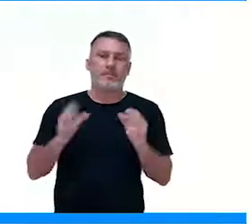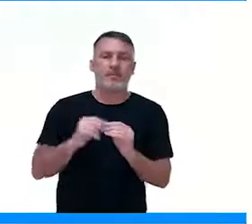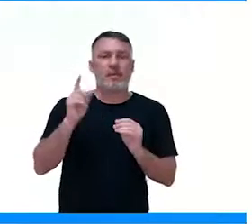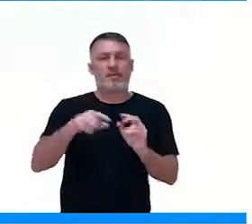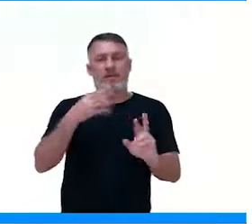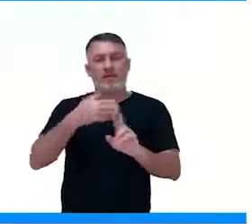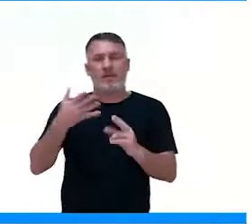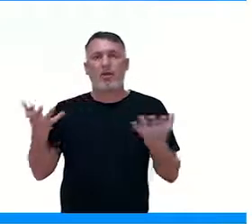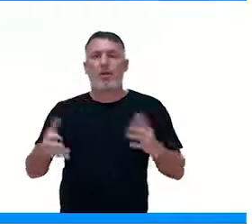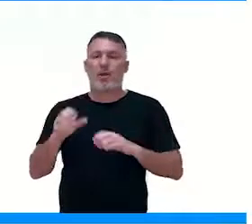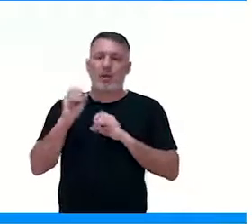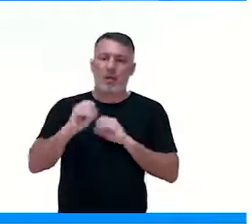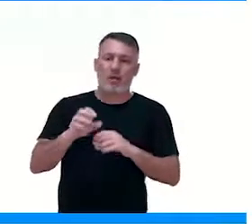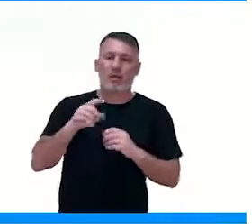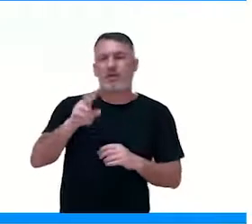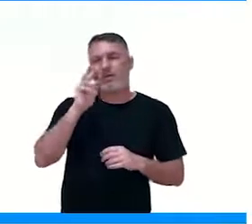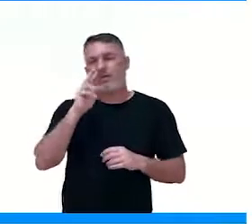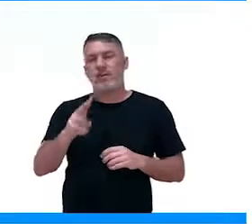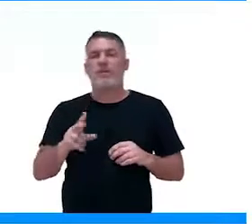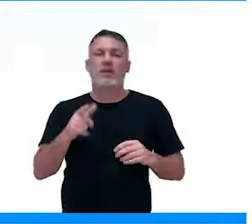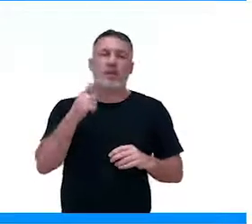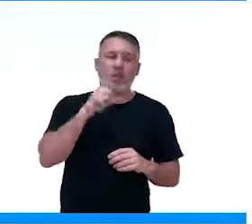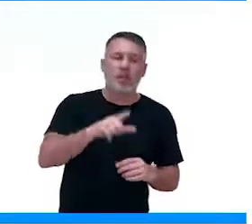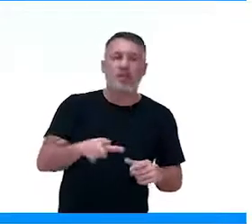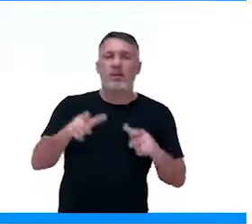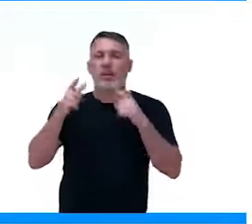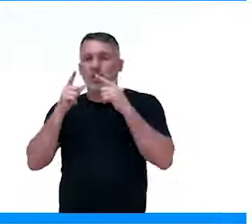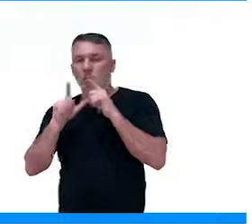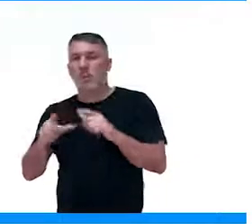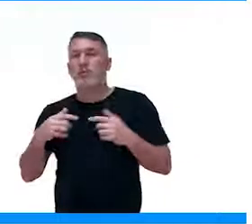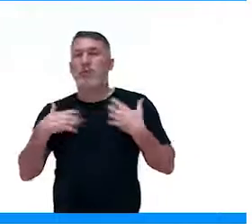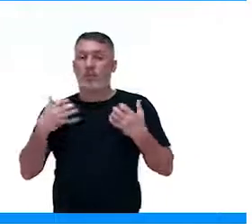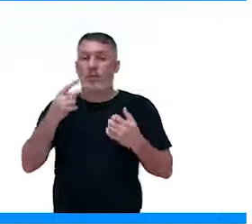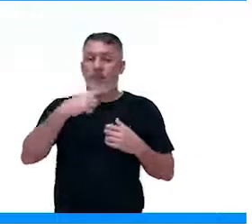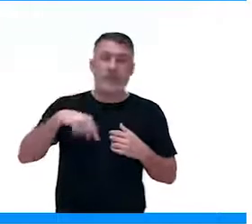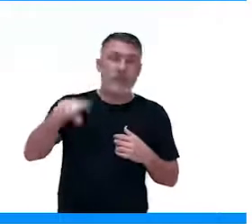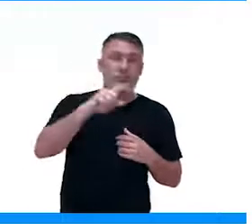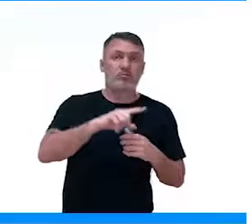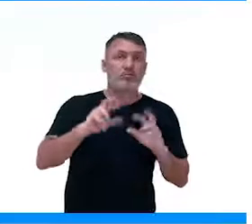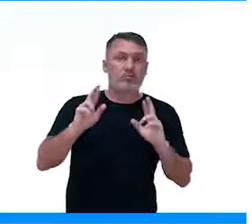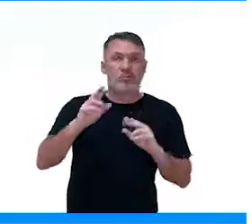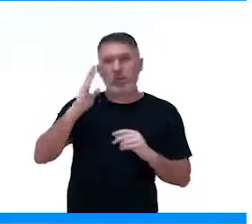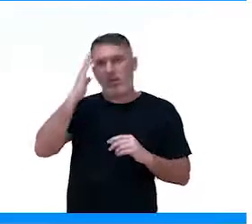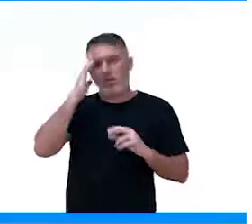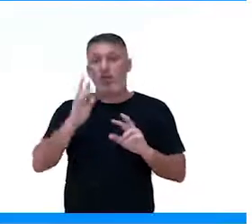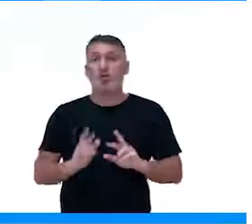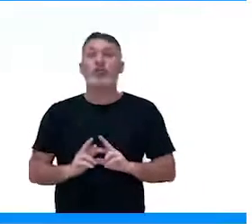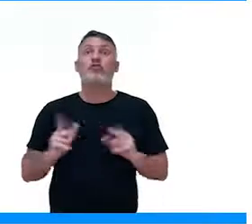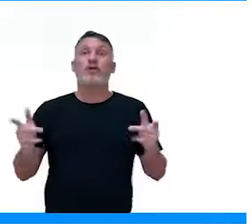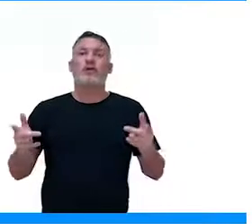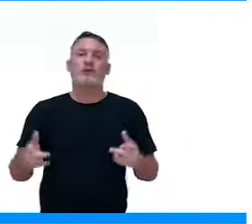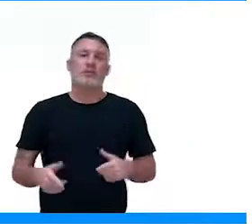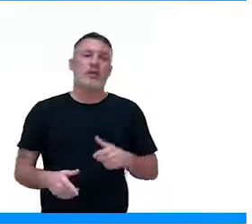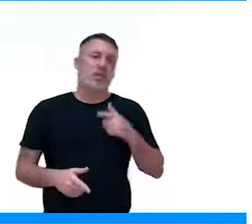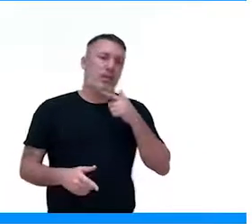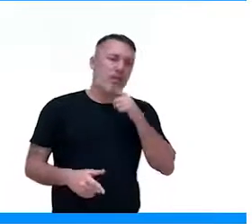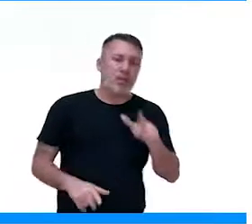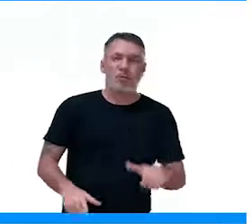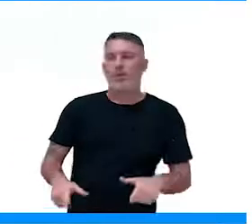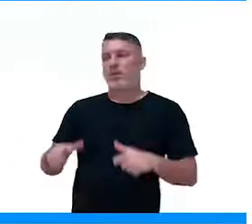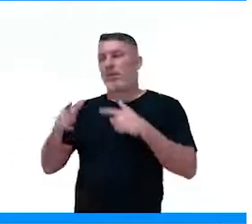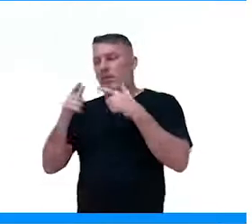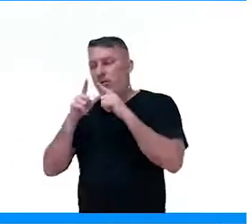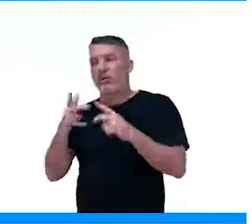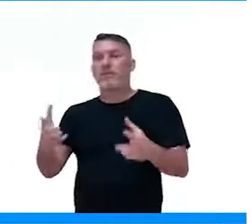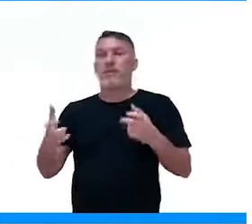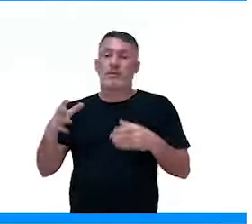Então, é isso, gente. Na aula de hoje a gente viu sobre língua e linguagem. Espero que vocês tenham entendido a diferença entre língua e linguagem